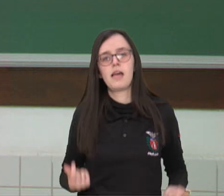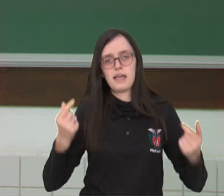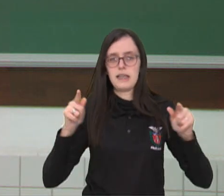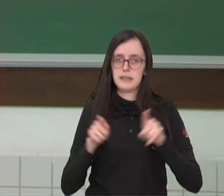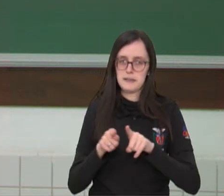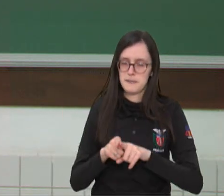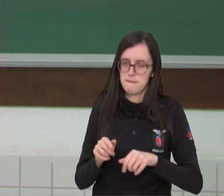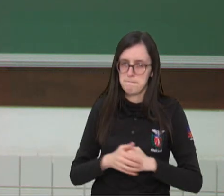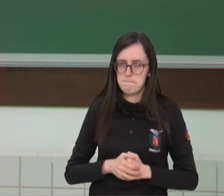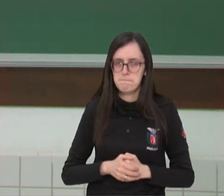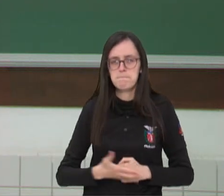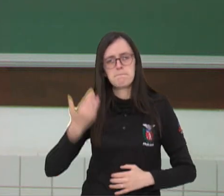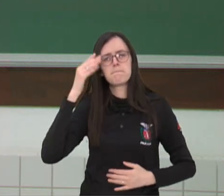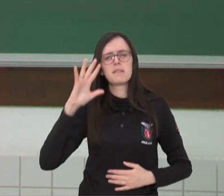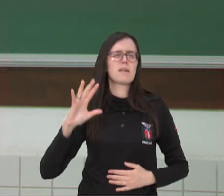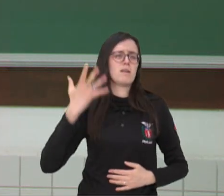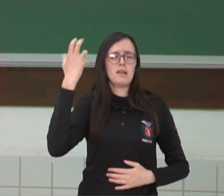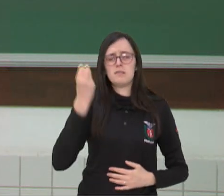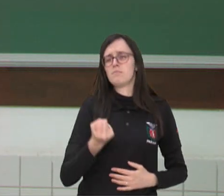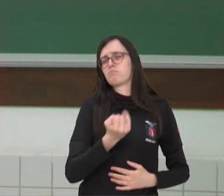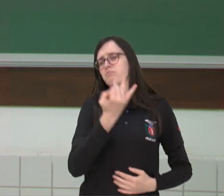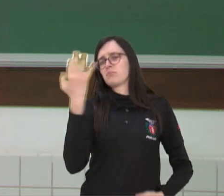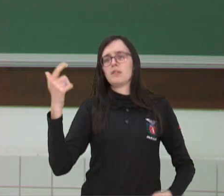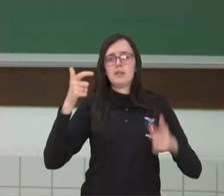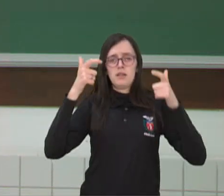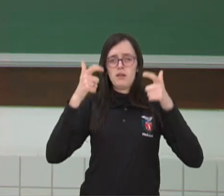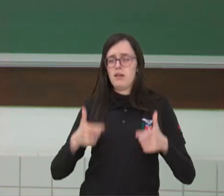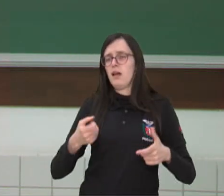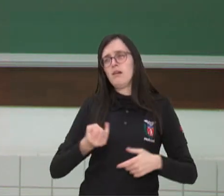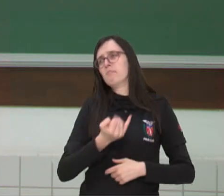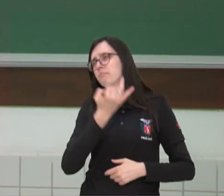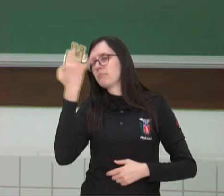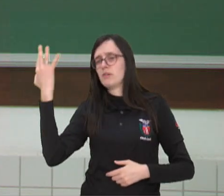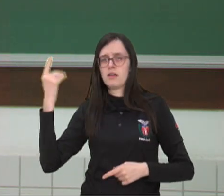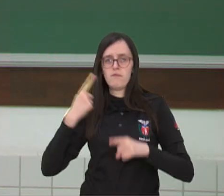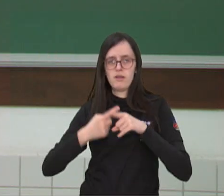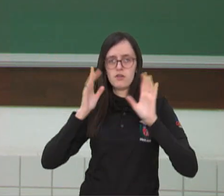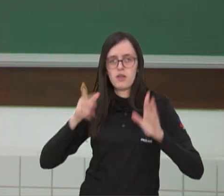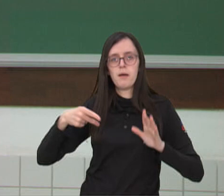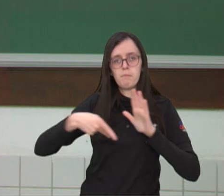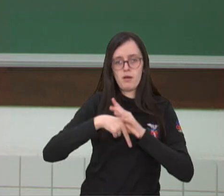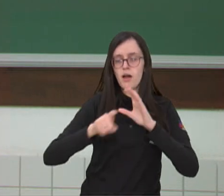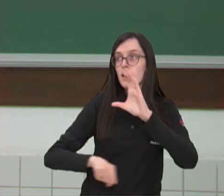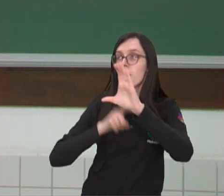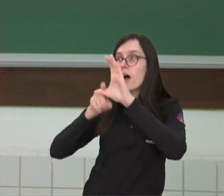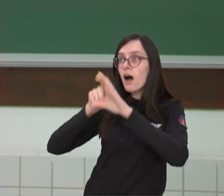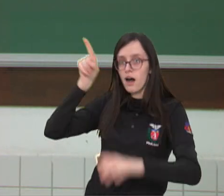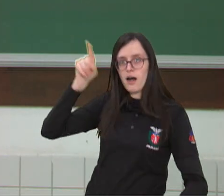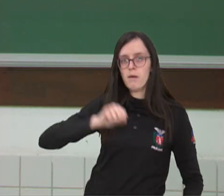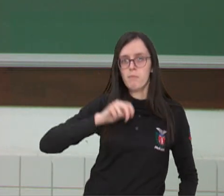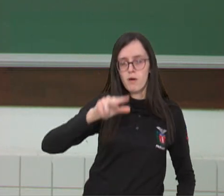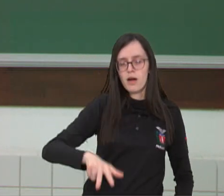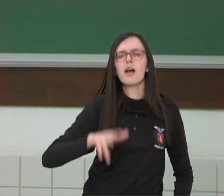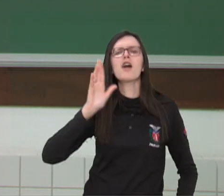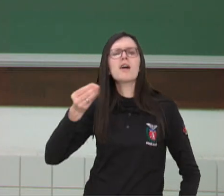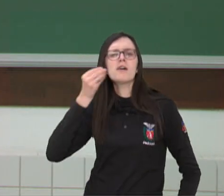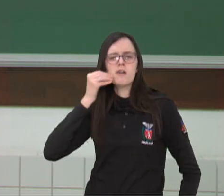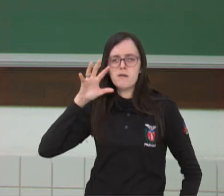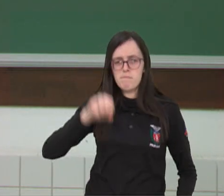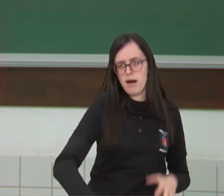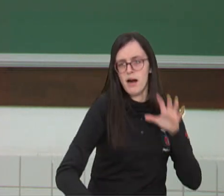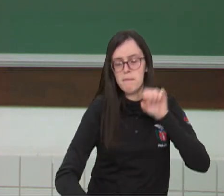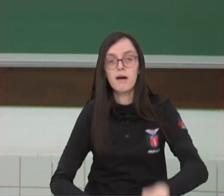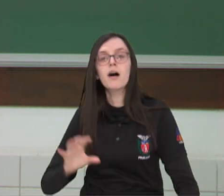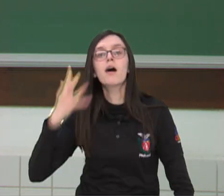Então, como aconteceu em várias partes da colônia, outros países europeus tentaram também invadir, dominar,